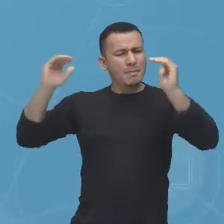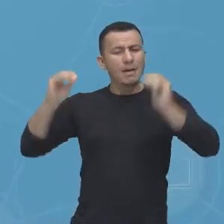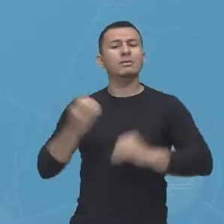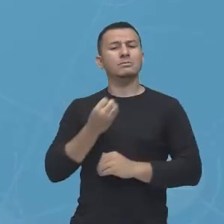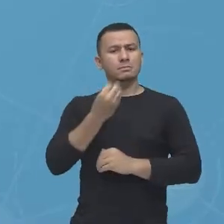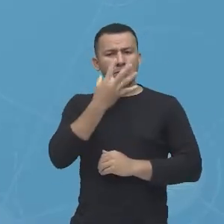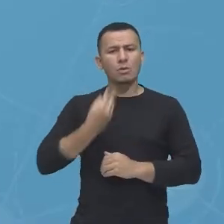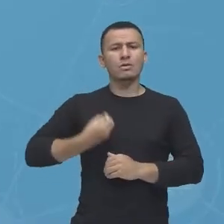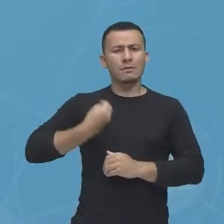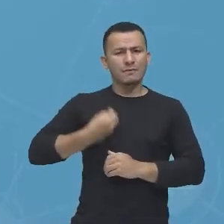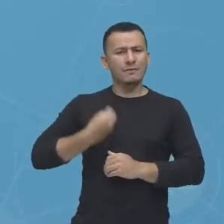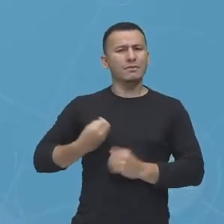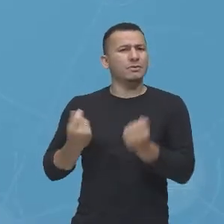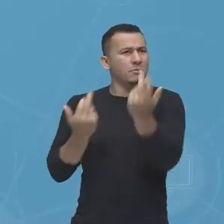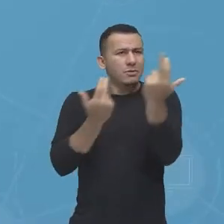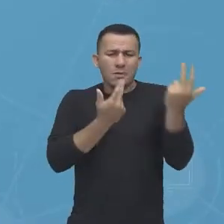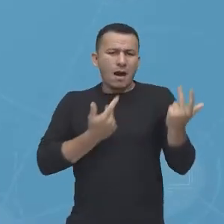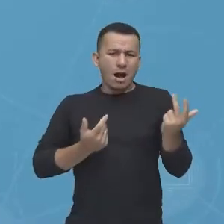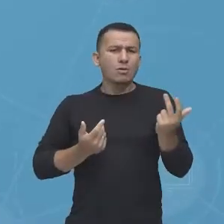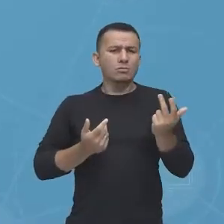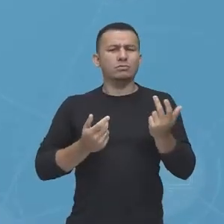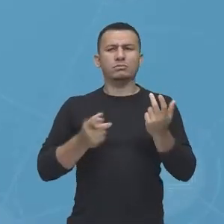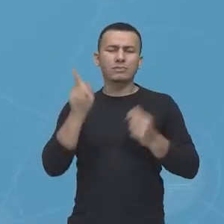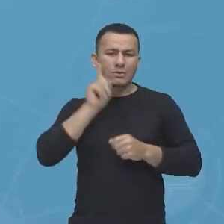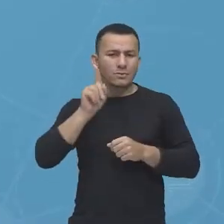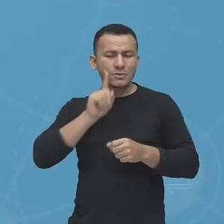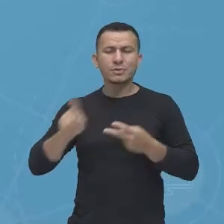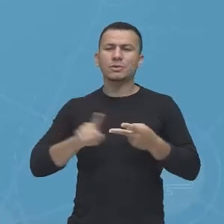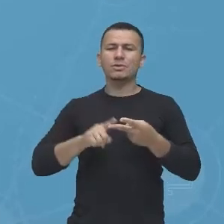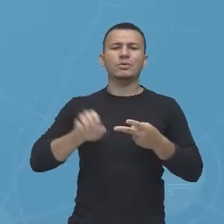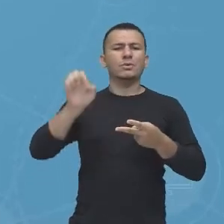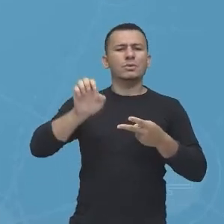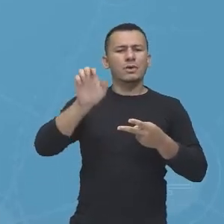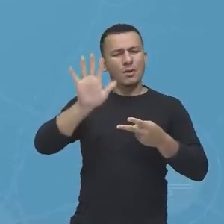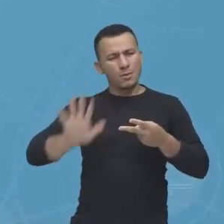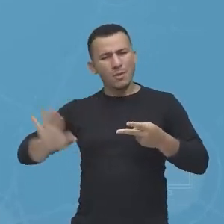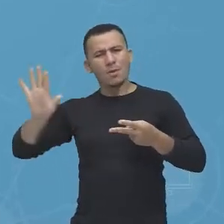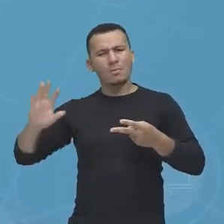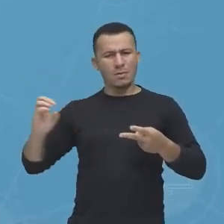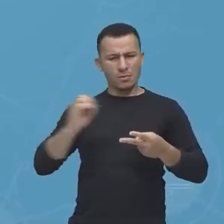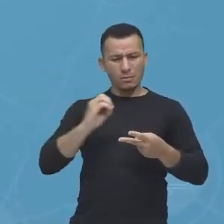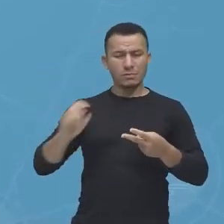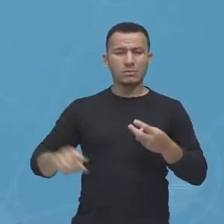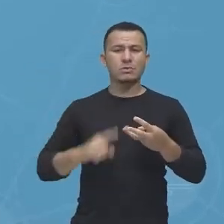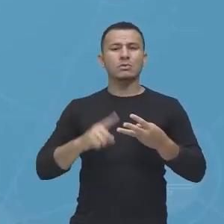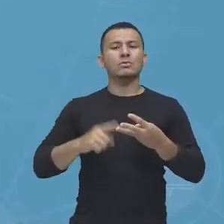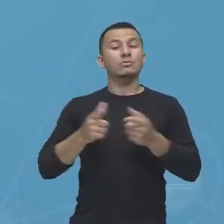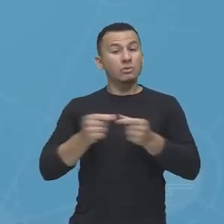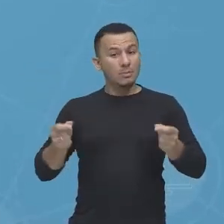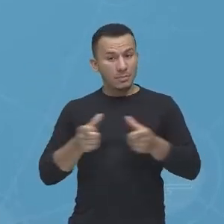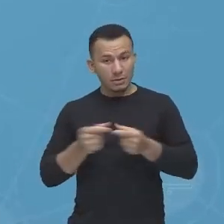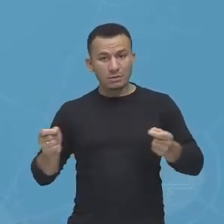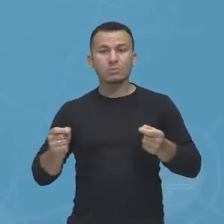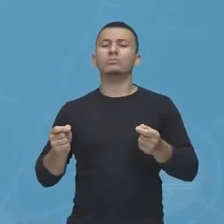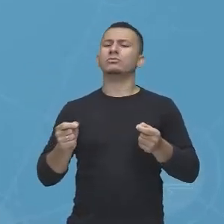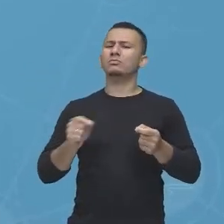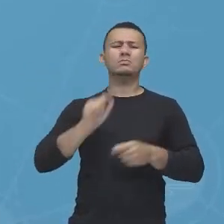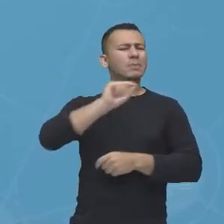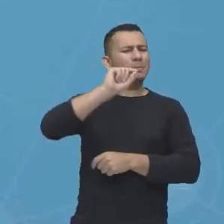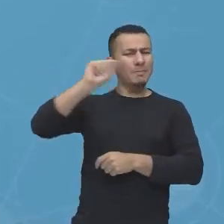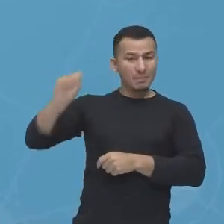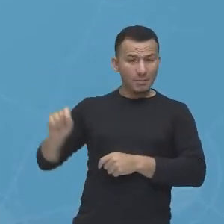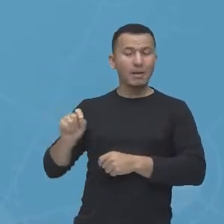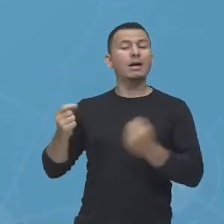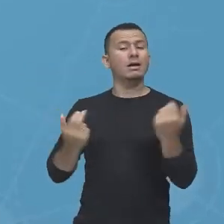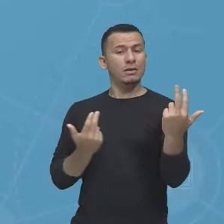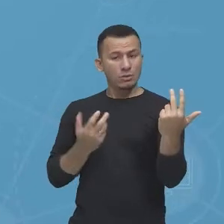vários países ricos, né? Estados Unidos, Europa Ocidental, Japão, né? E todas essas